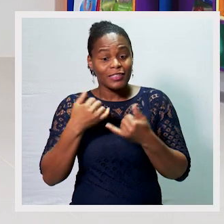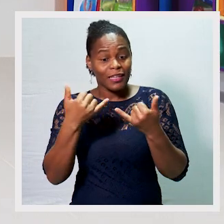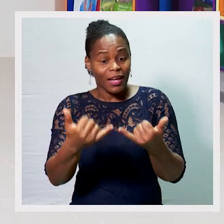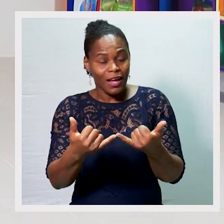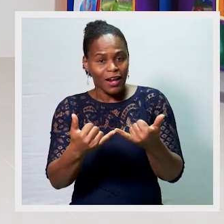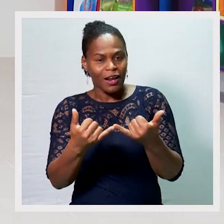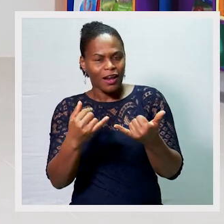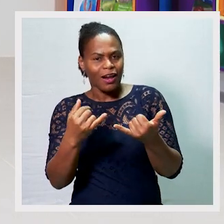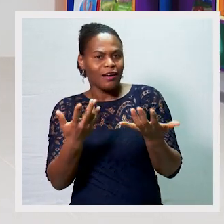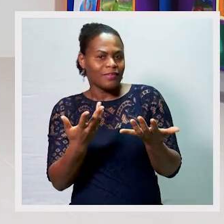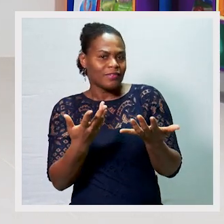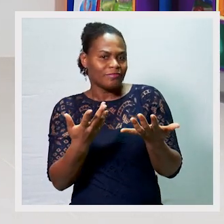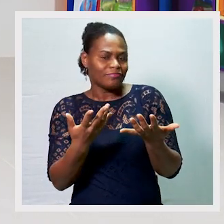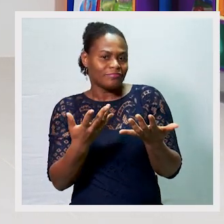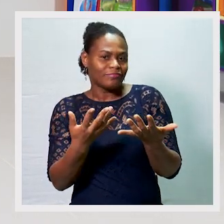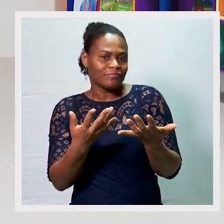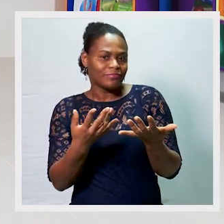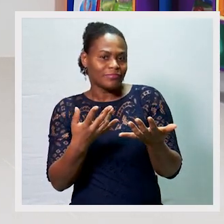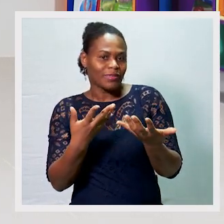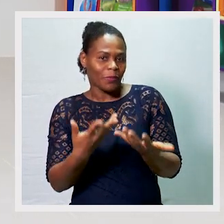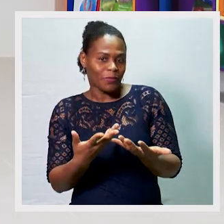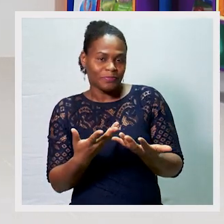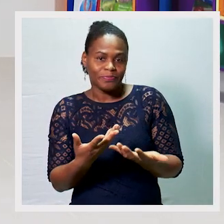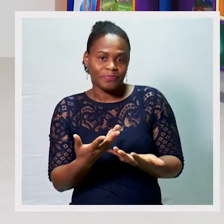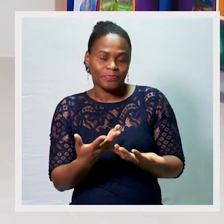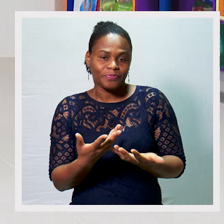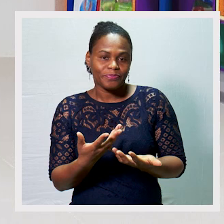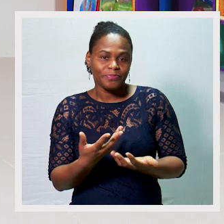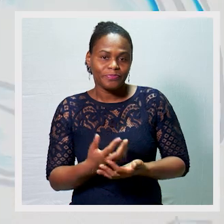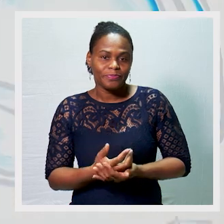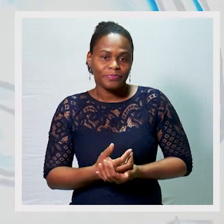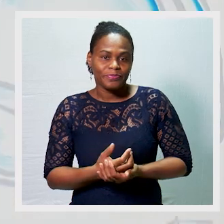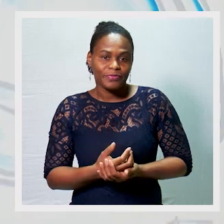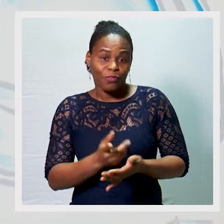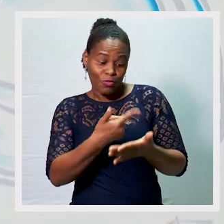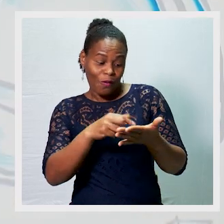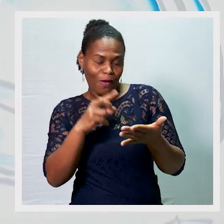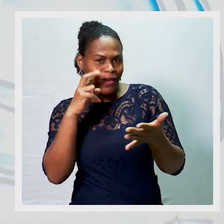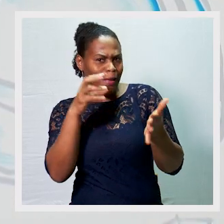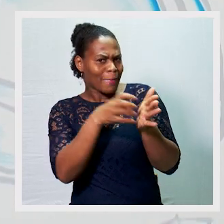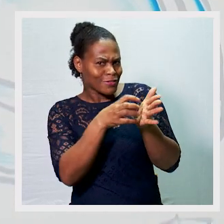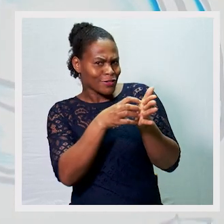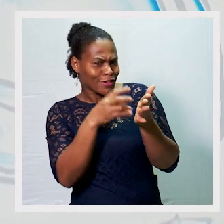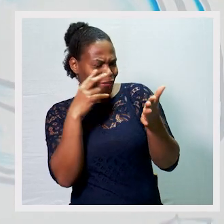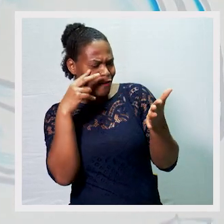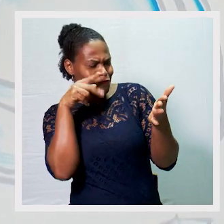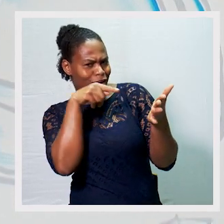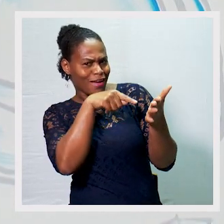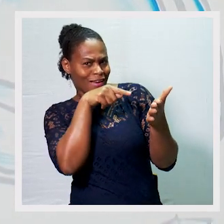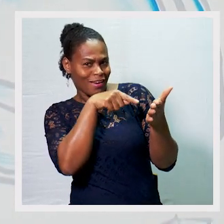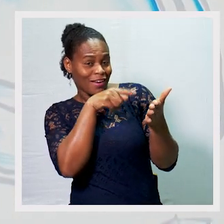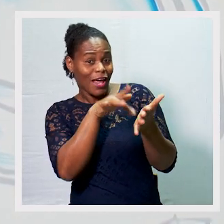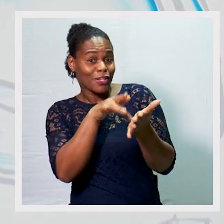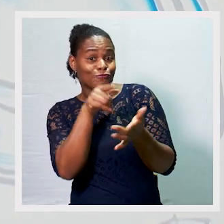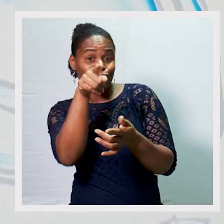De seguida, vamos observar as seguintes imagens. Então, a partir deste momento, já sabem que devem